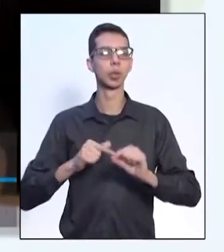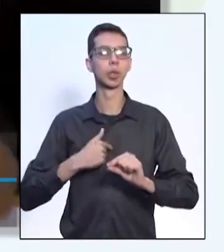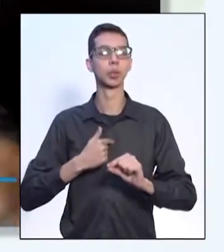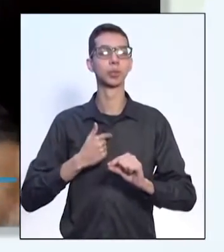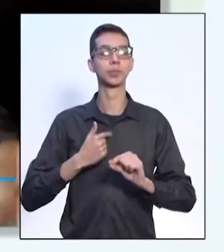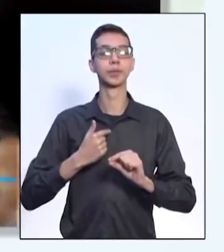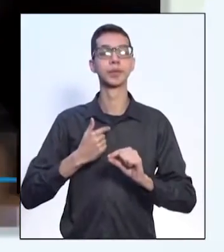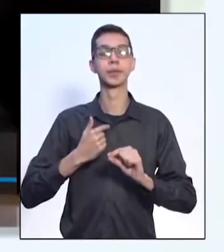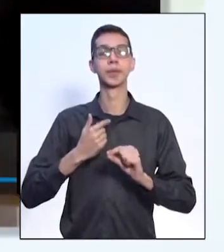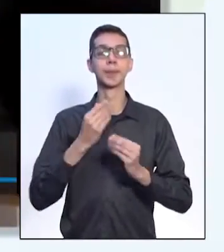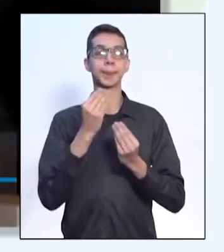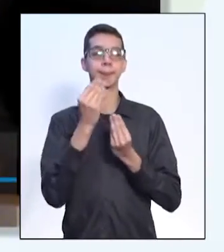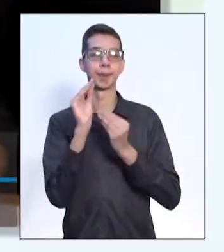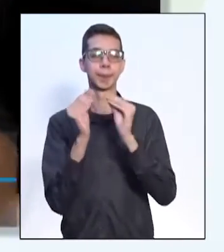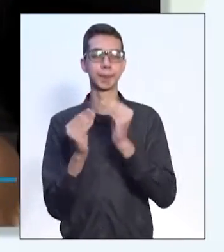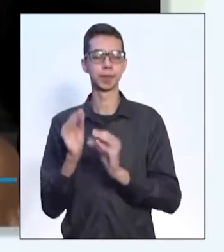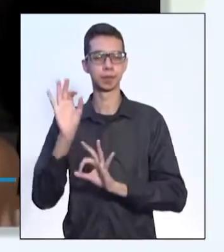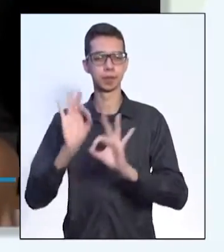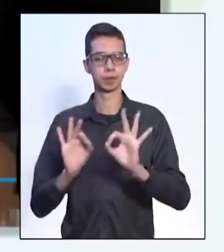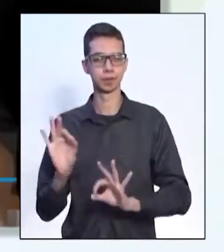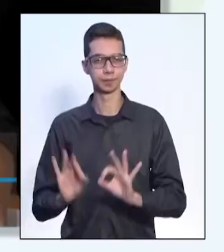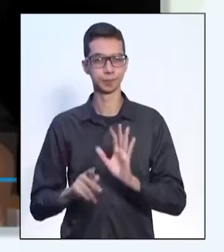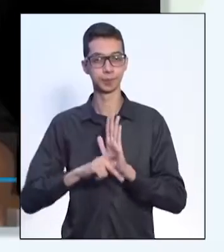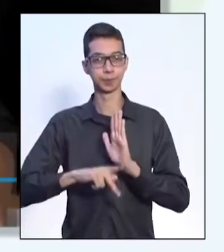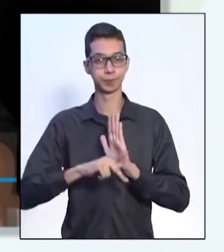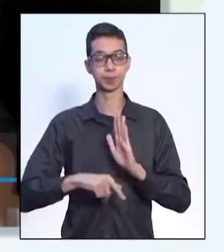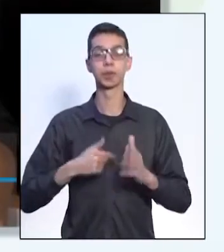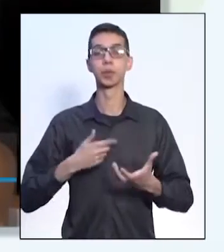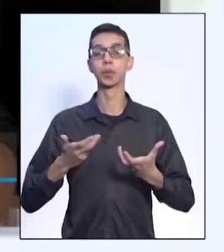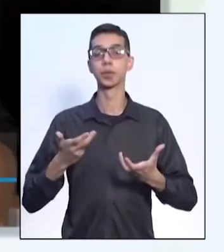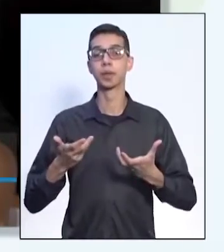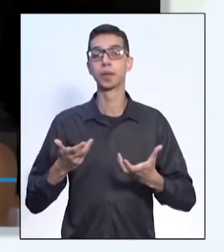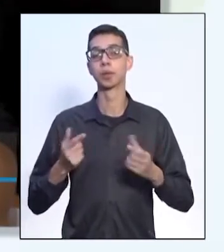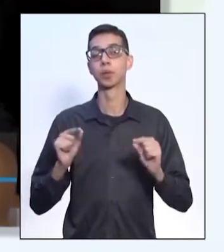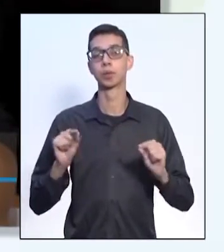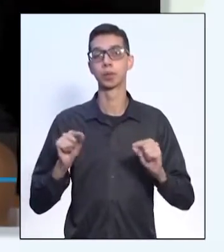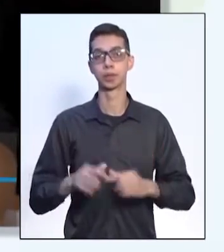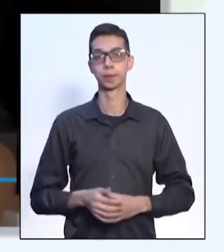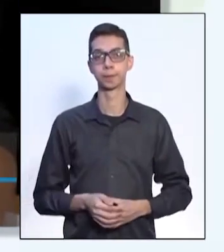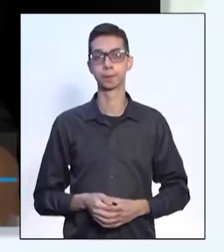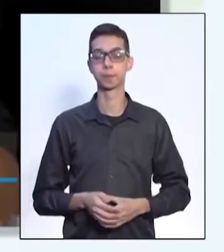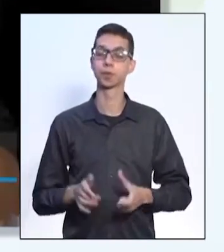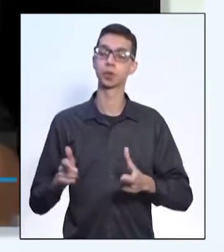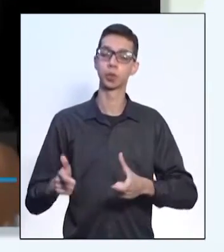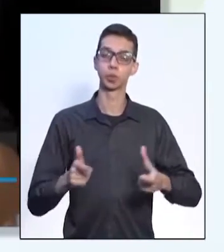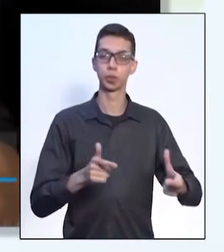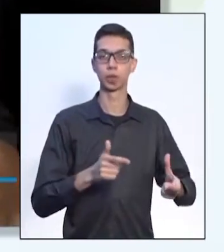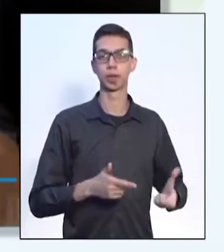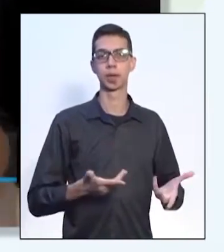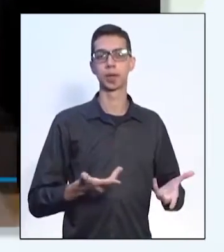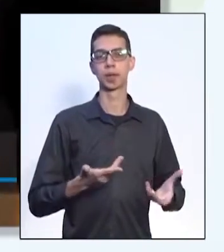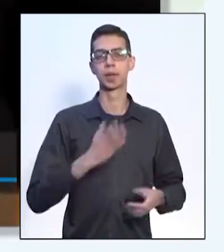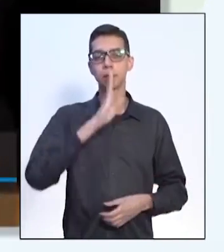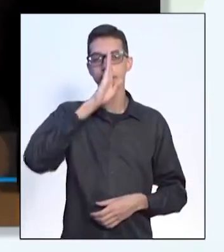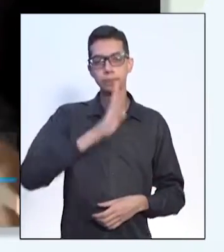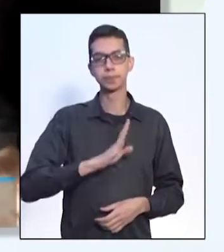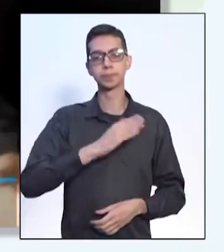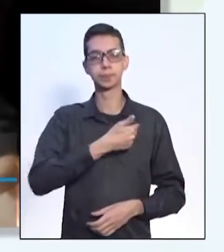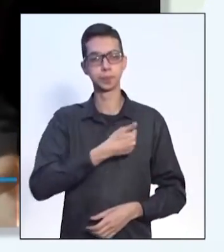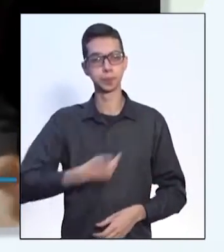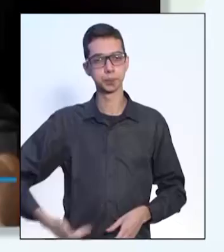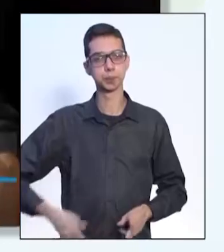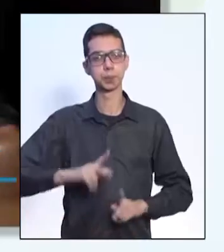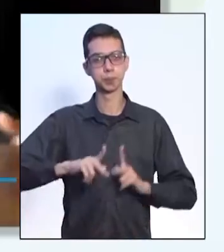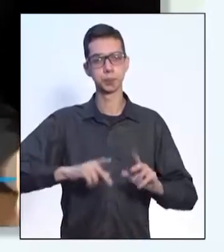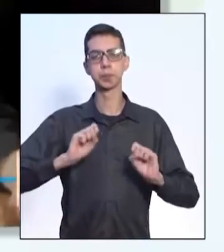janela hackeada? Espaços públicos mais convidativos. Porque normalmente o que acontece